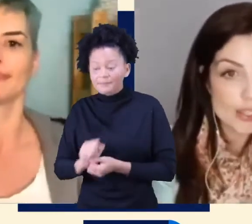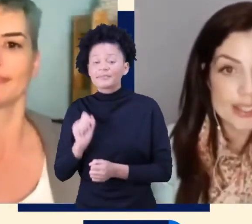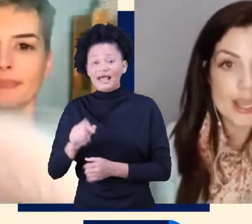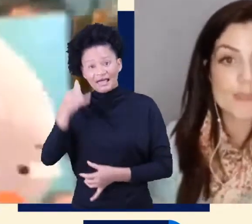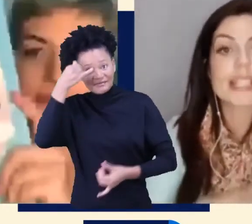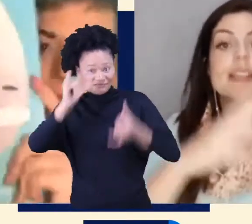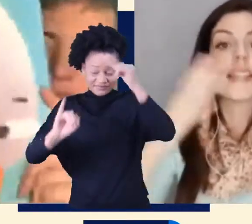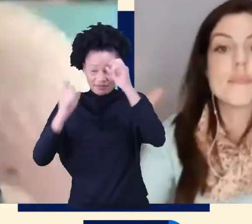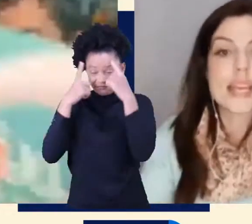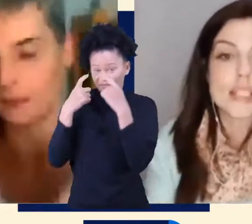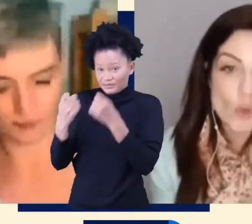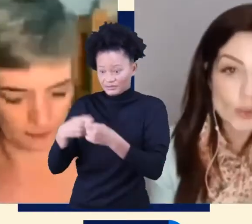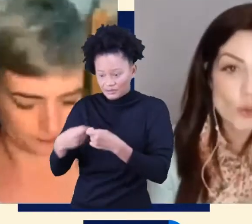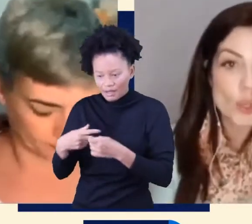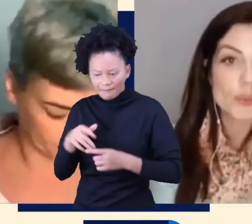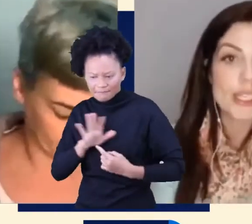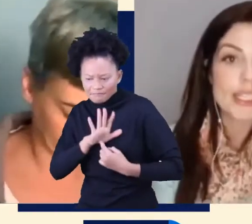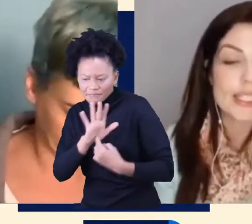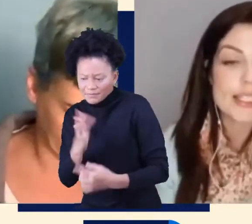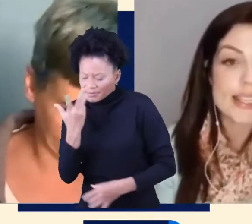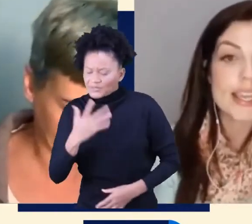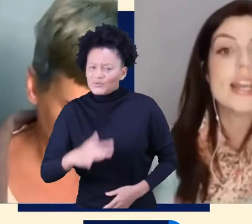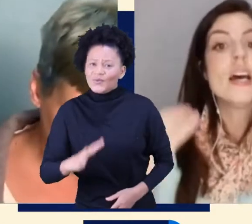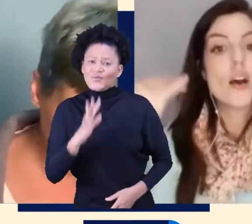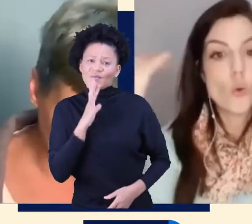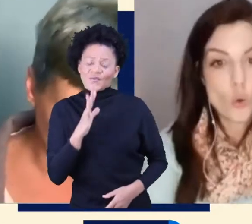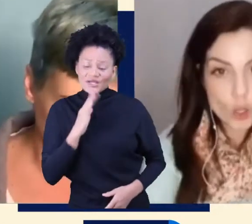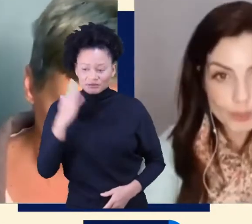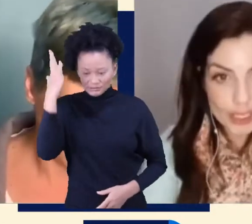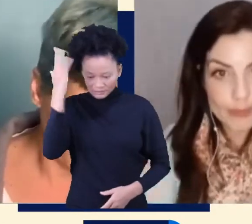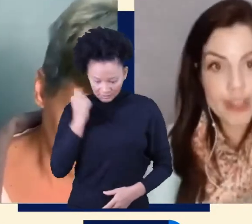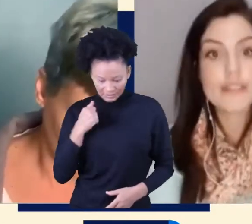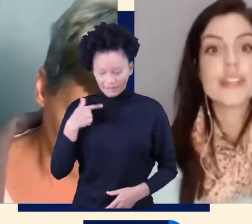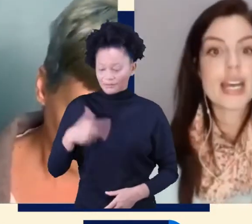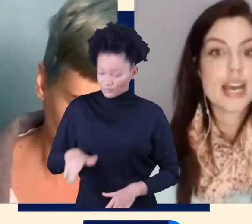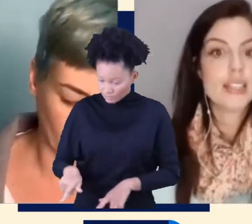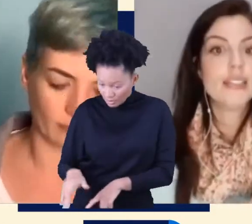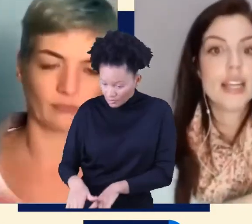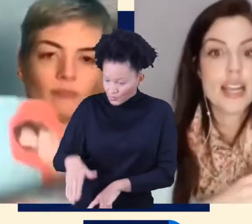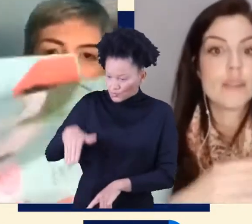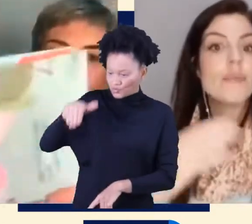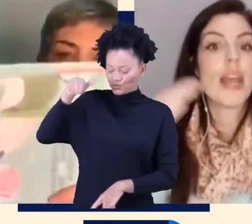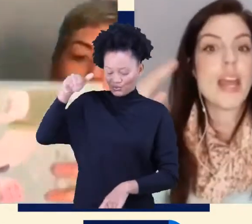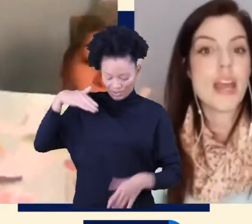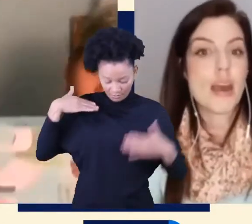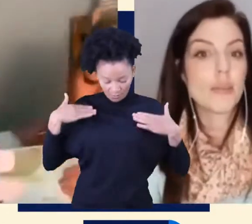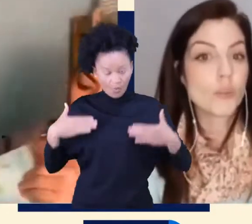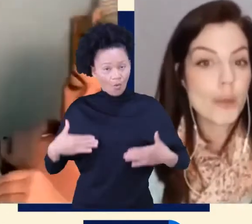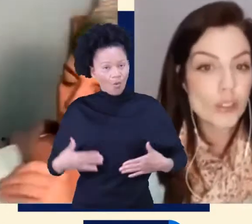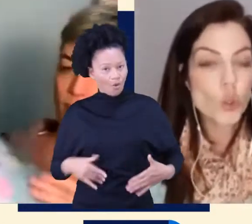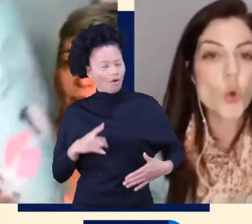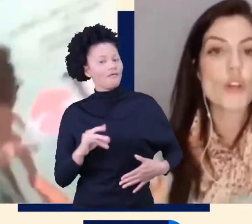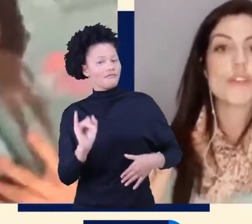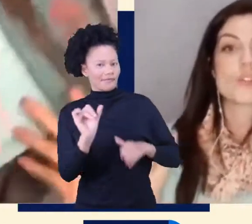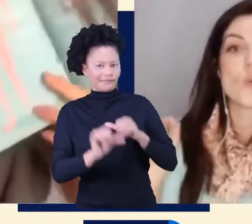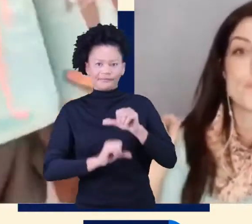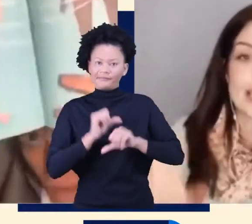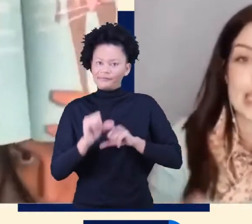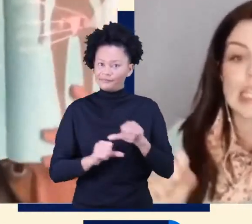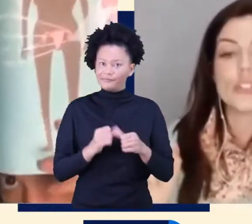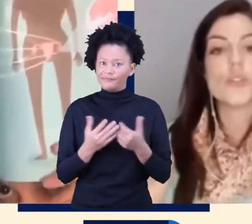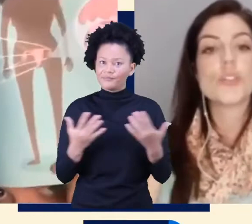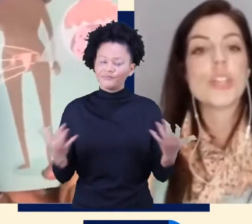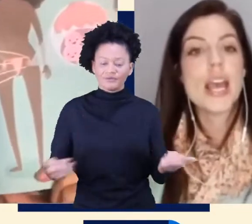se conhecer, para ela saber que quando o corpo dela crescer, o corpo dela vai ficar, né, com mais curvas,